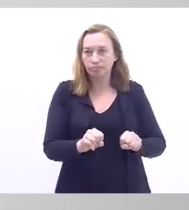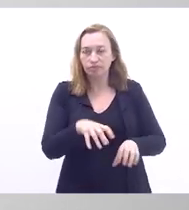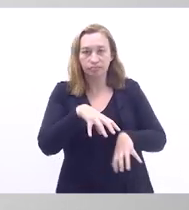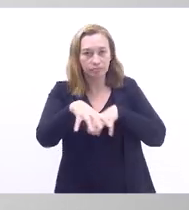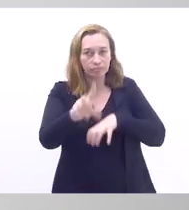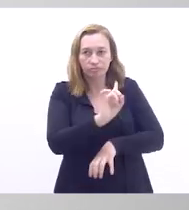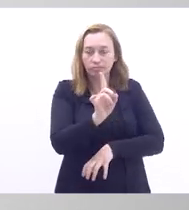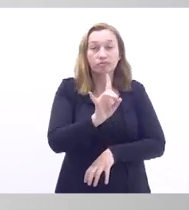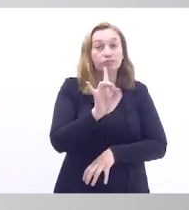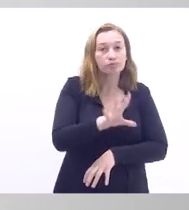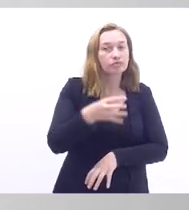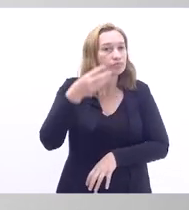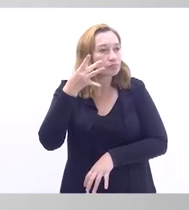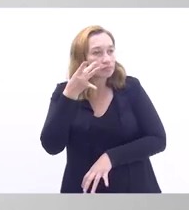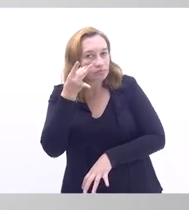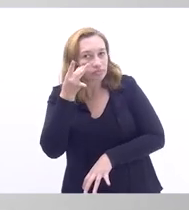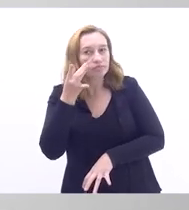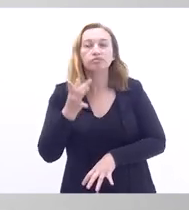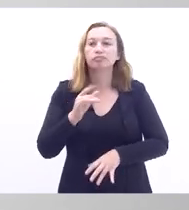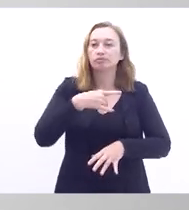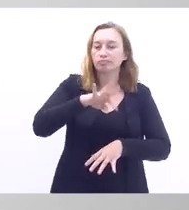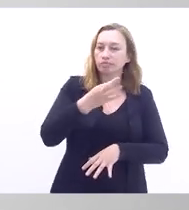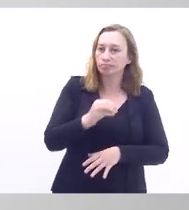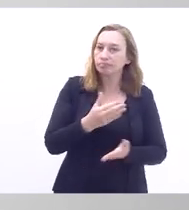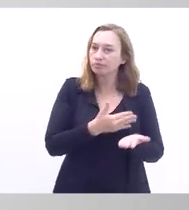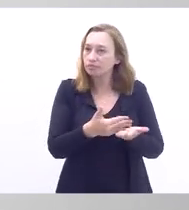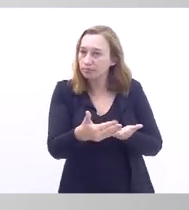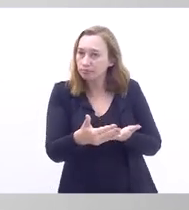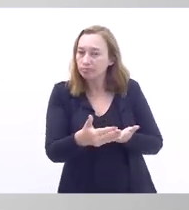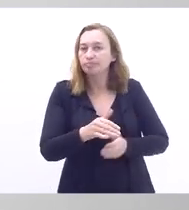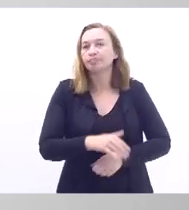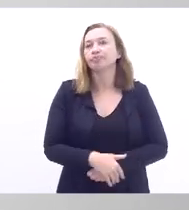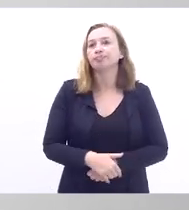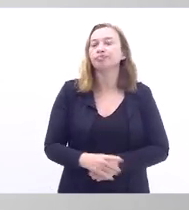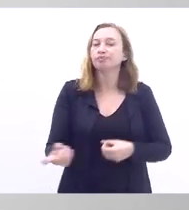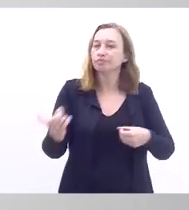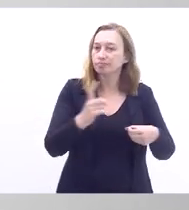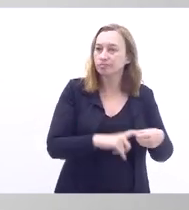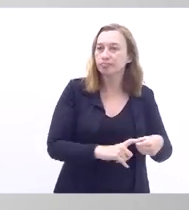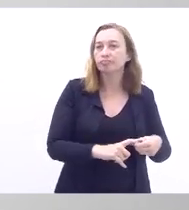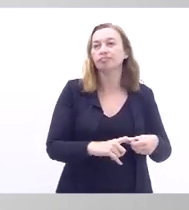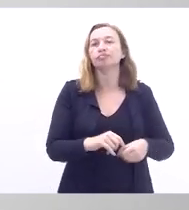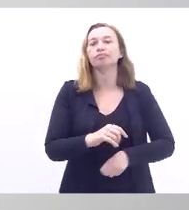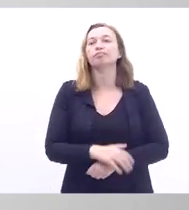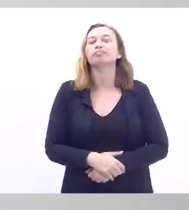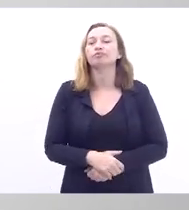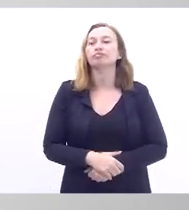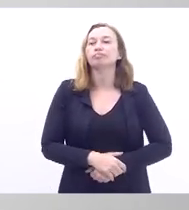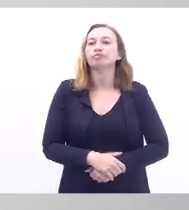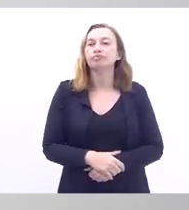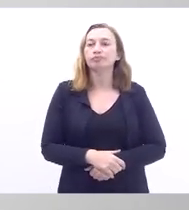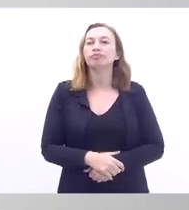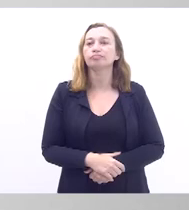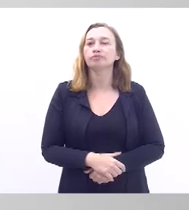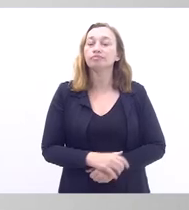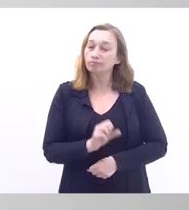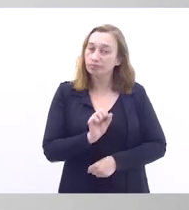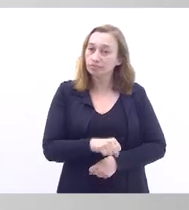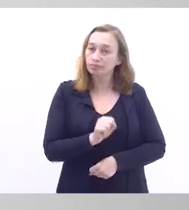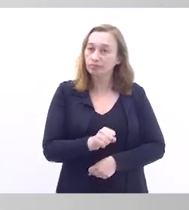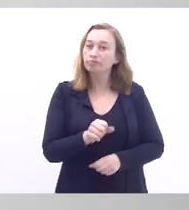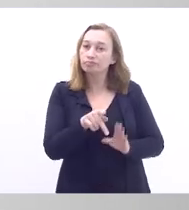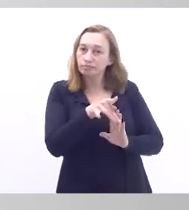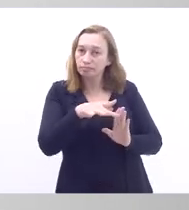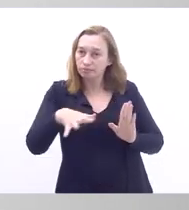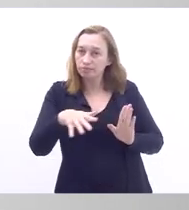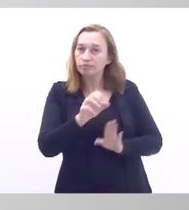desde março o colegiado Universitário desse enviou a volta Nas condições que nós temos e temos sim um